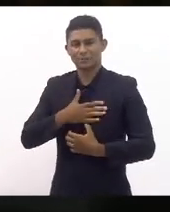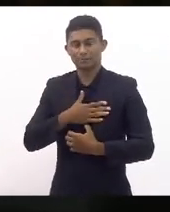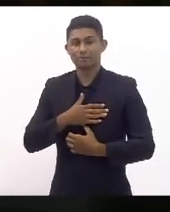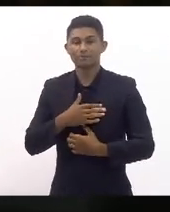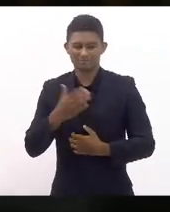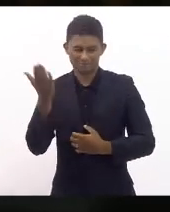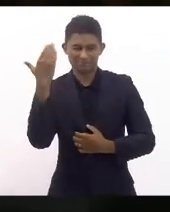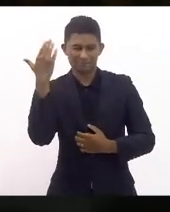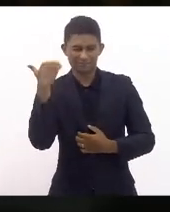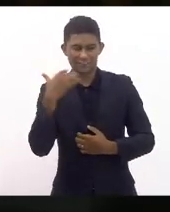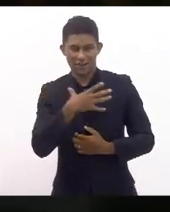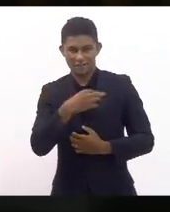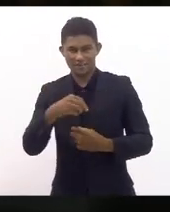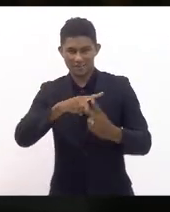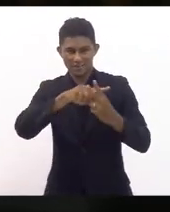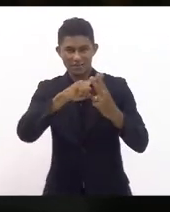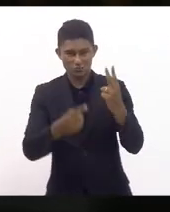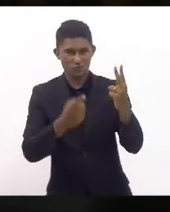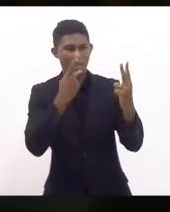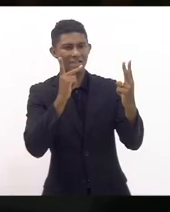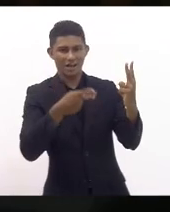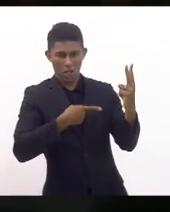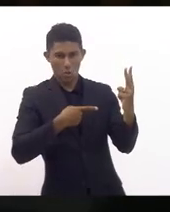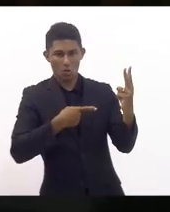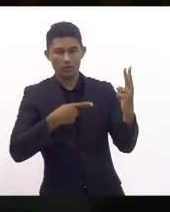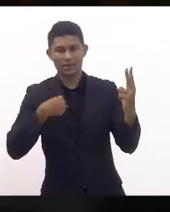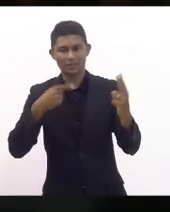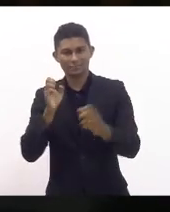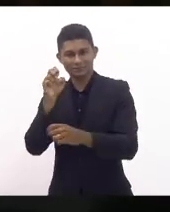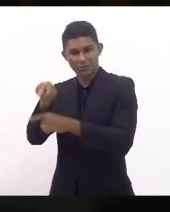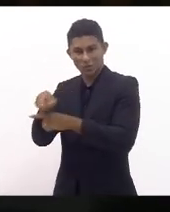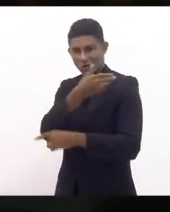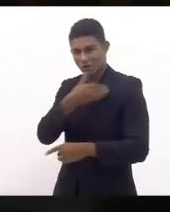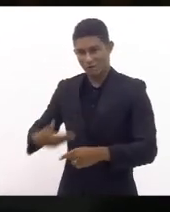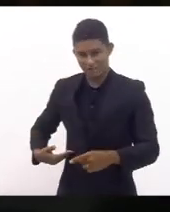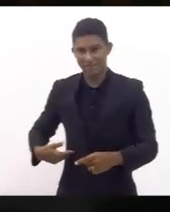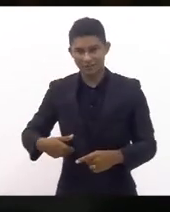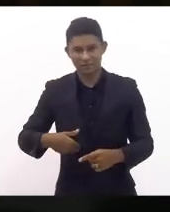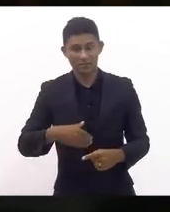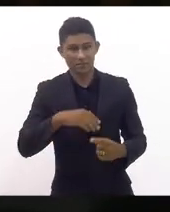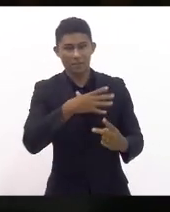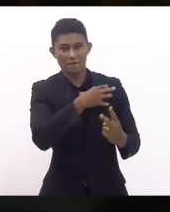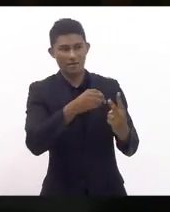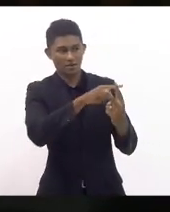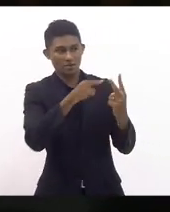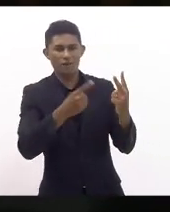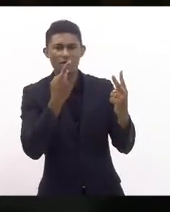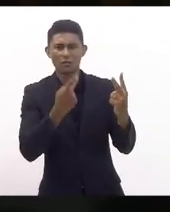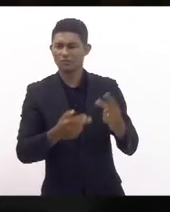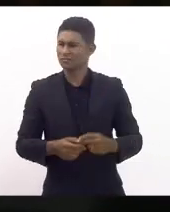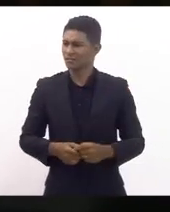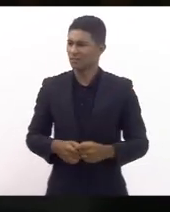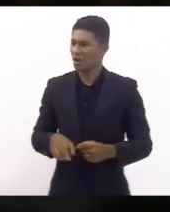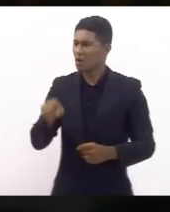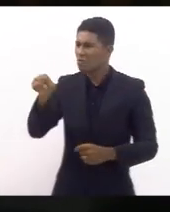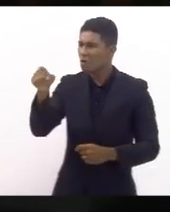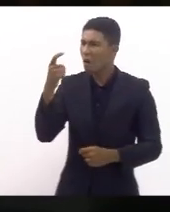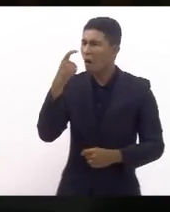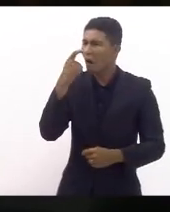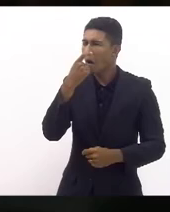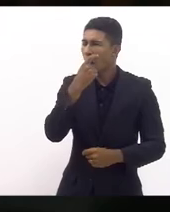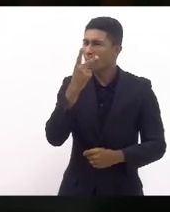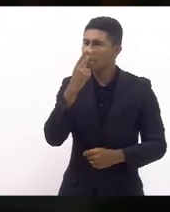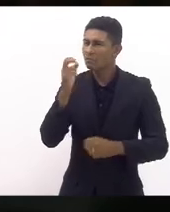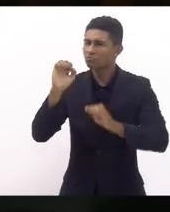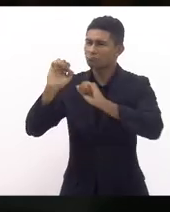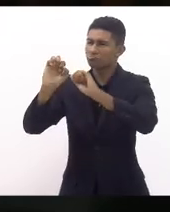me disseram, quando eu voltei para a administração pública, elas me disseram: pai, seu olhar está mais